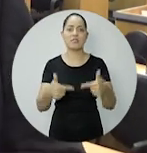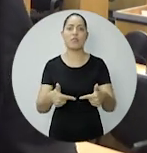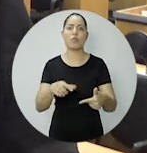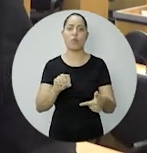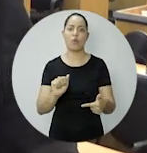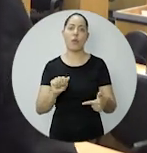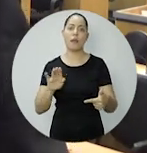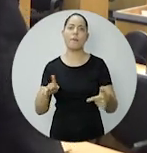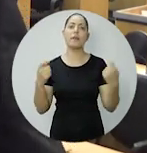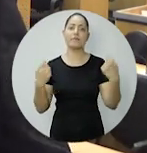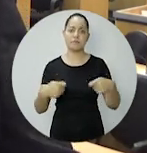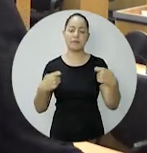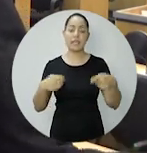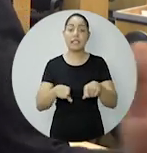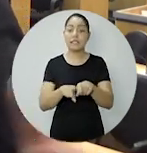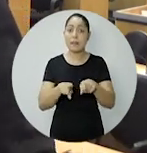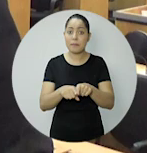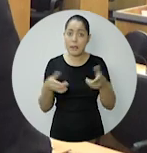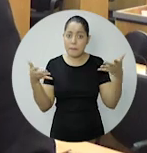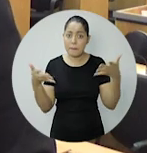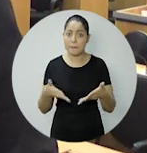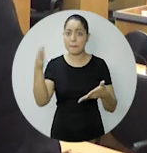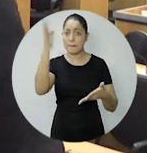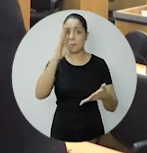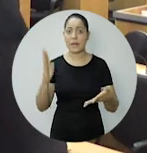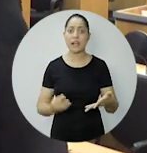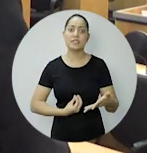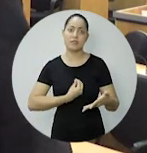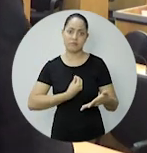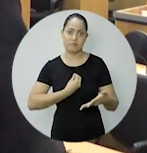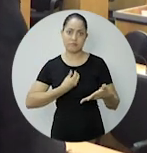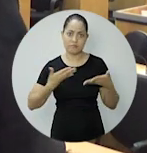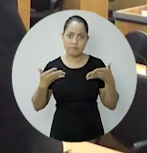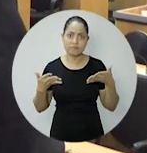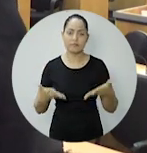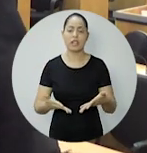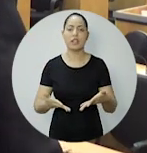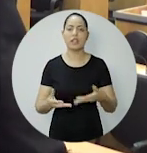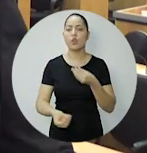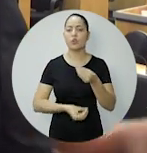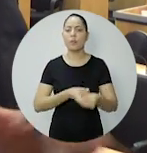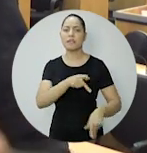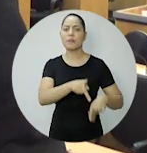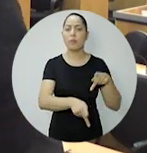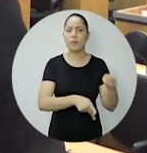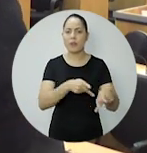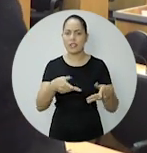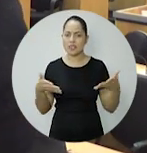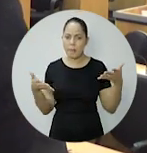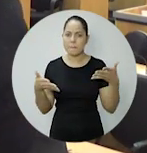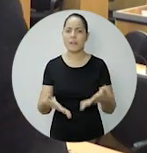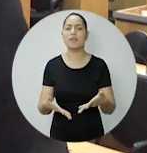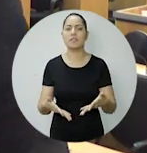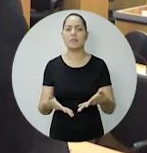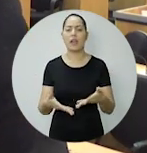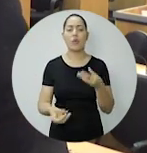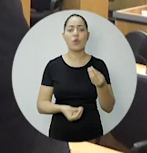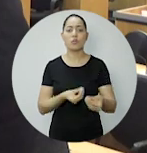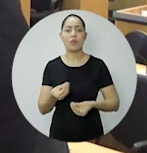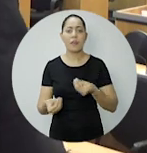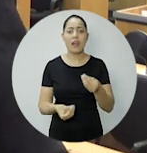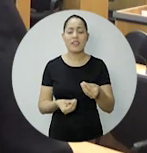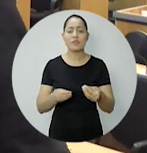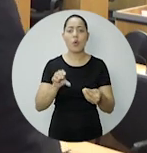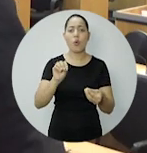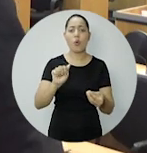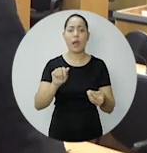mas, sobretudo, a participação do Brasil nesse processo. E quanto mais o Brasil participar, quanto mais as OABs do